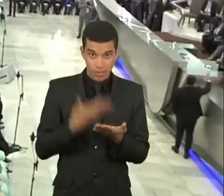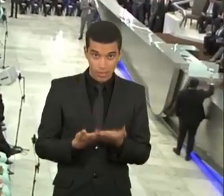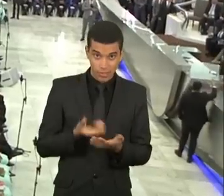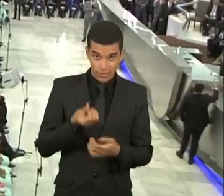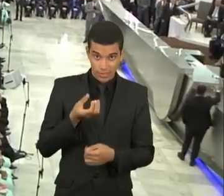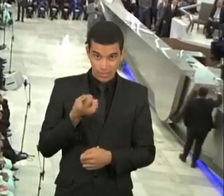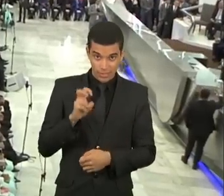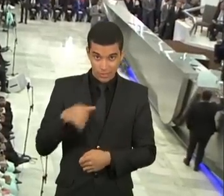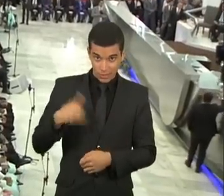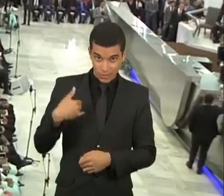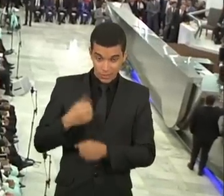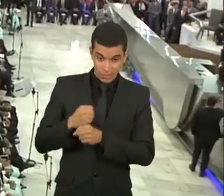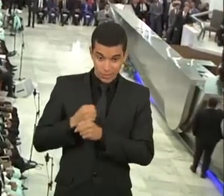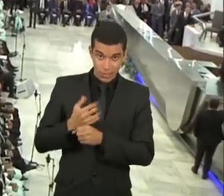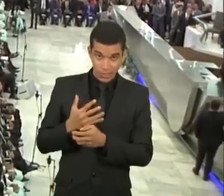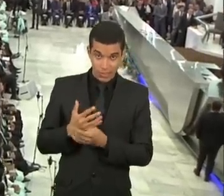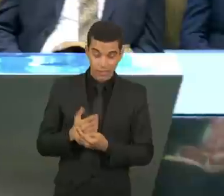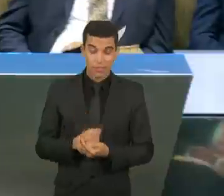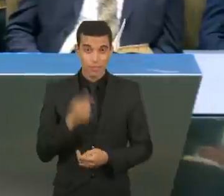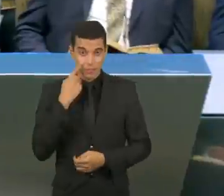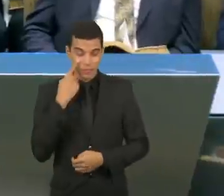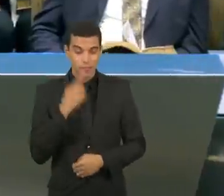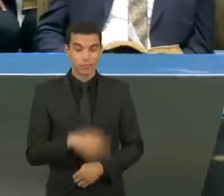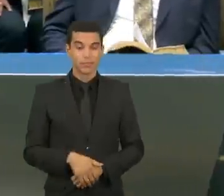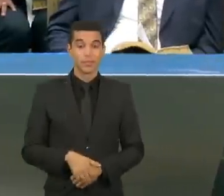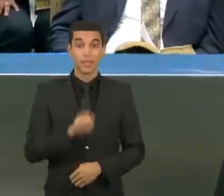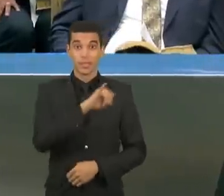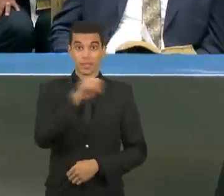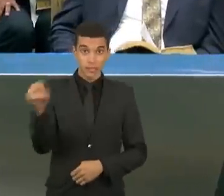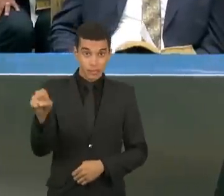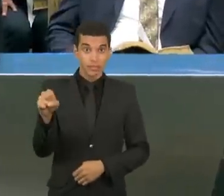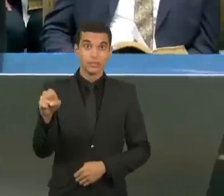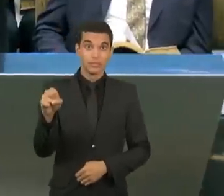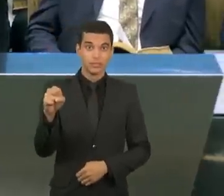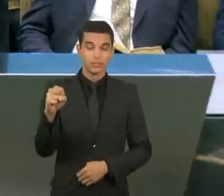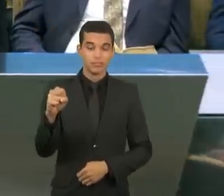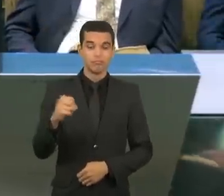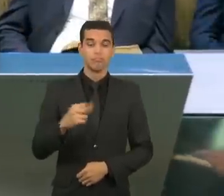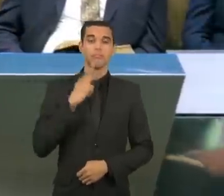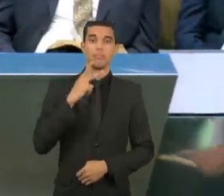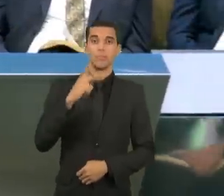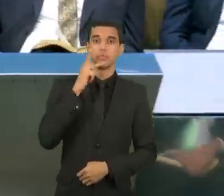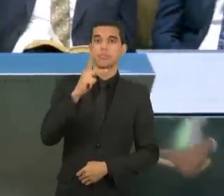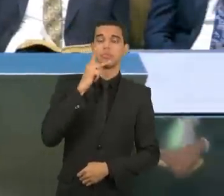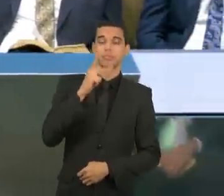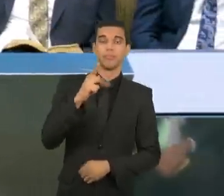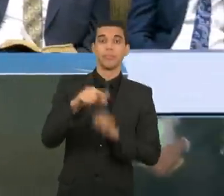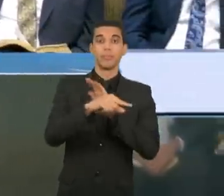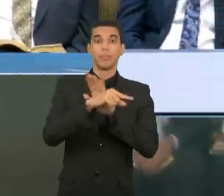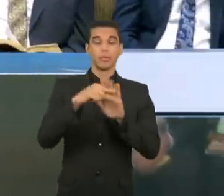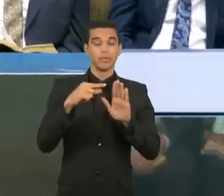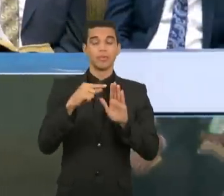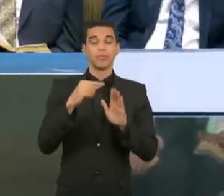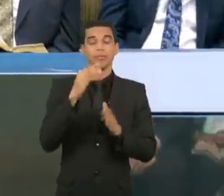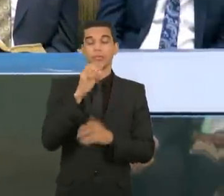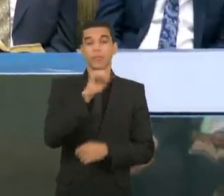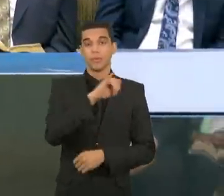Isaías foi levado a profetizar. Isaías